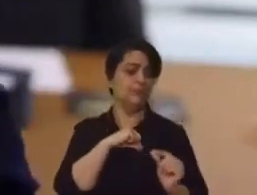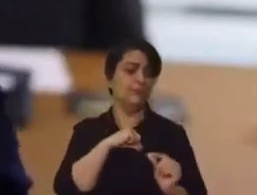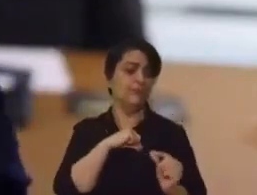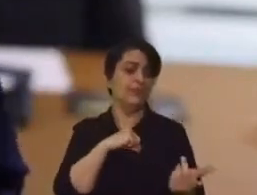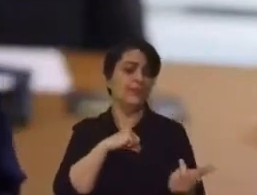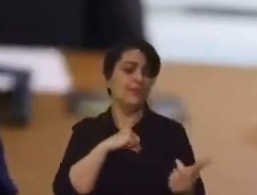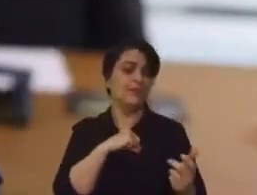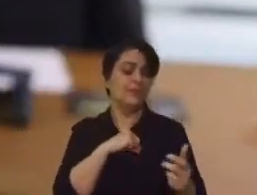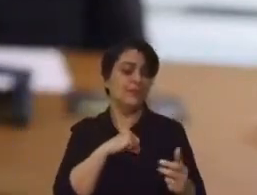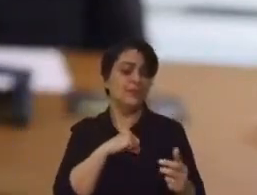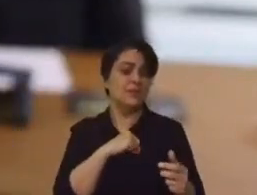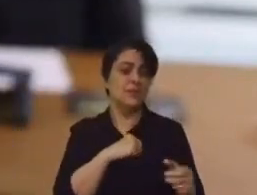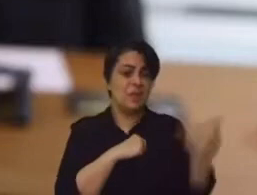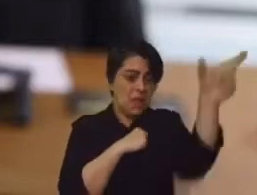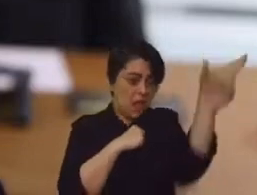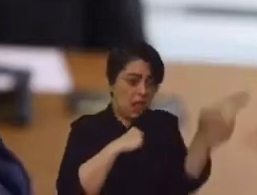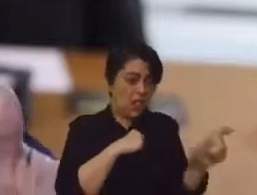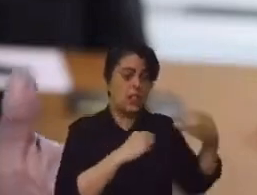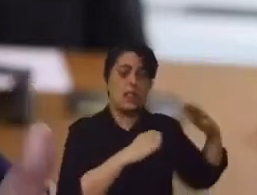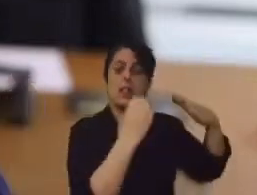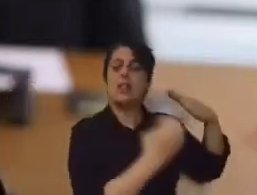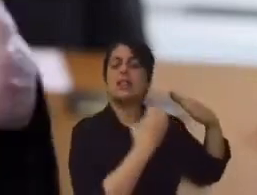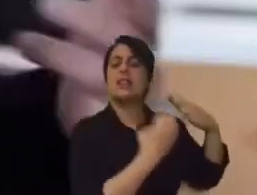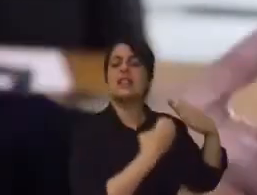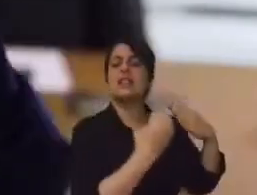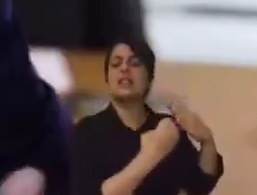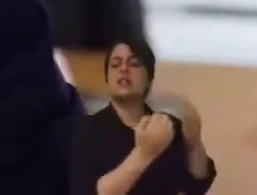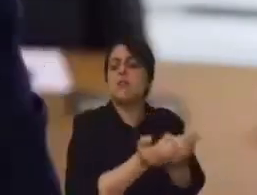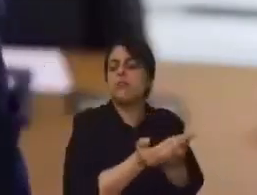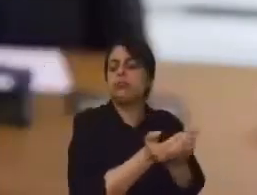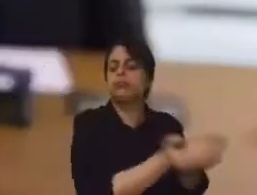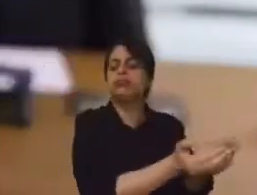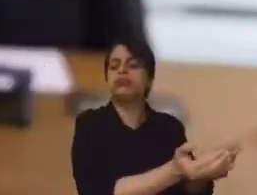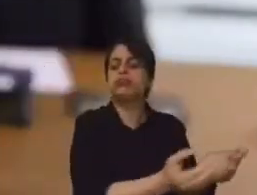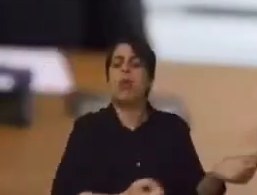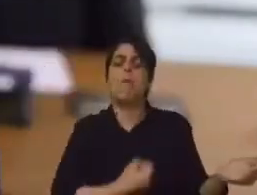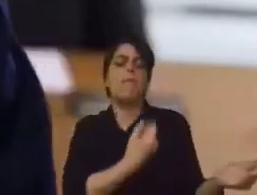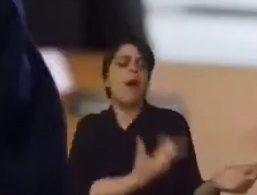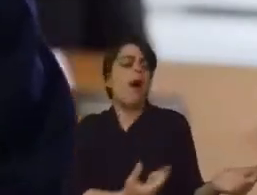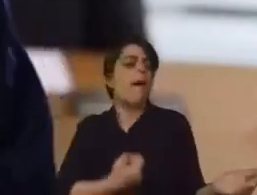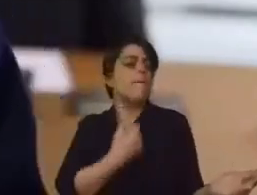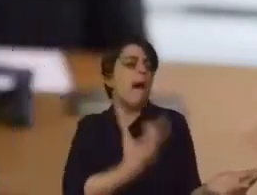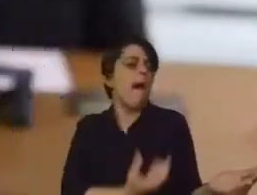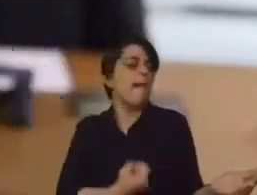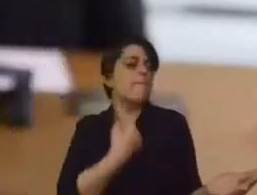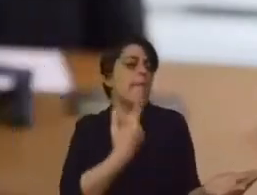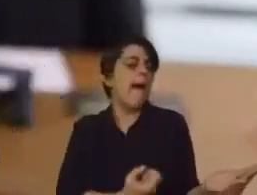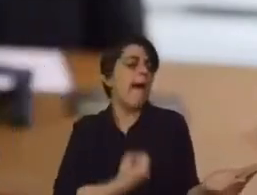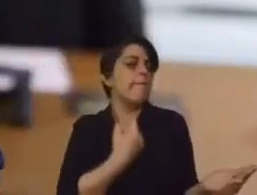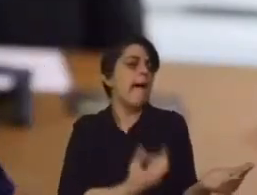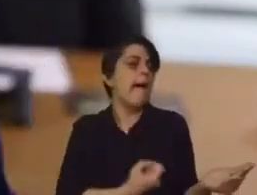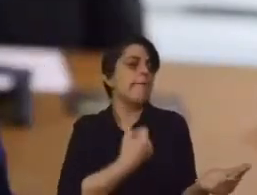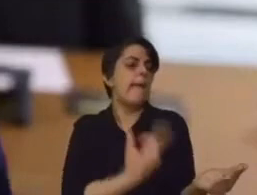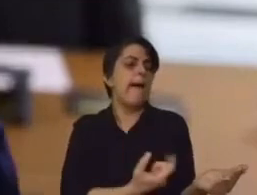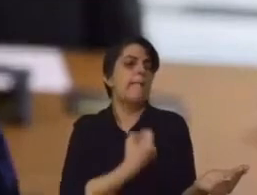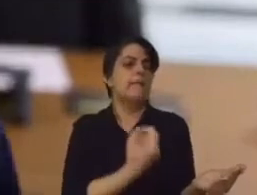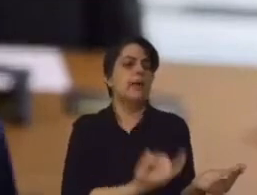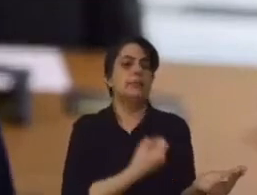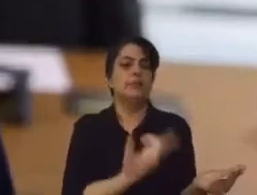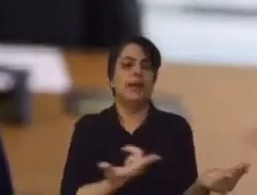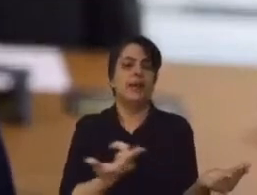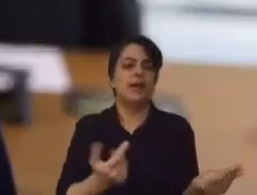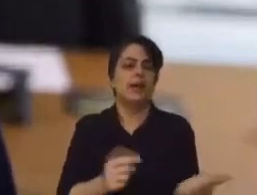de US$ 400 milhões e ainda compra um outro iate paralelo para pousar seu helicóptero, sabe, enquanto no